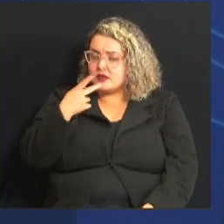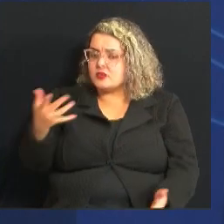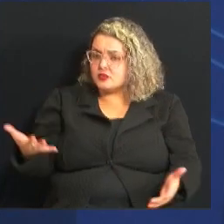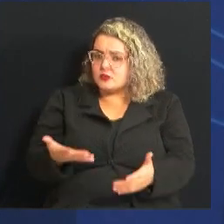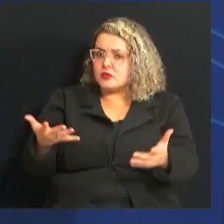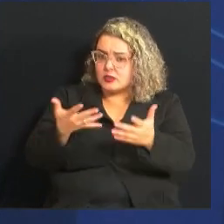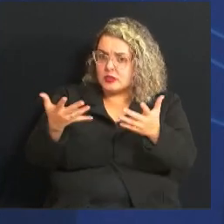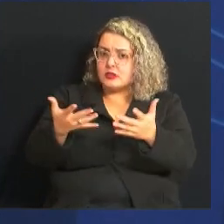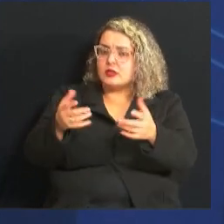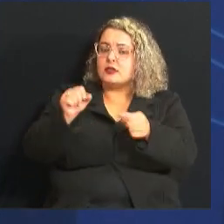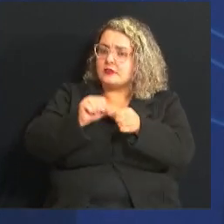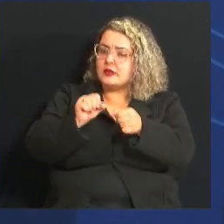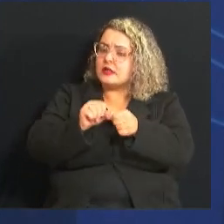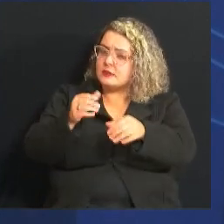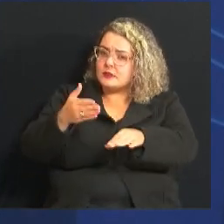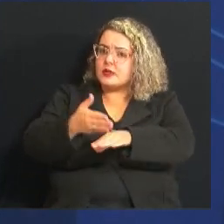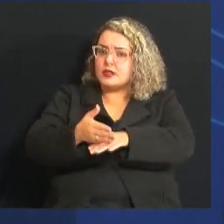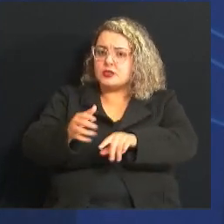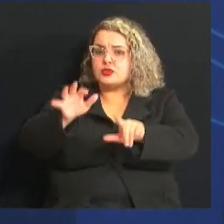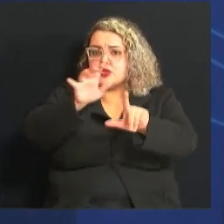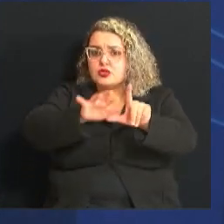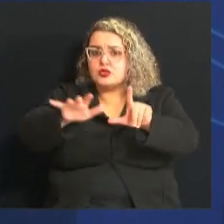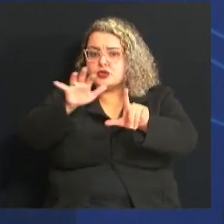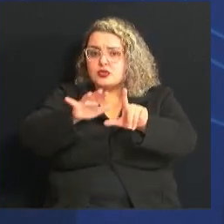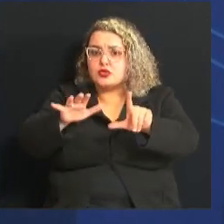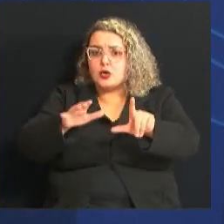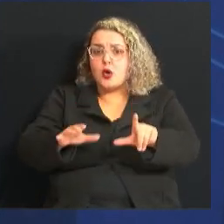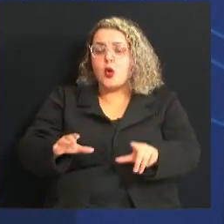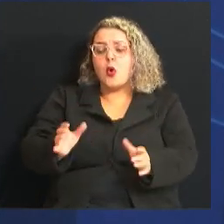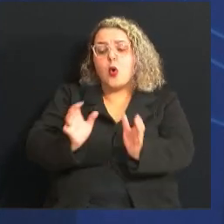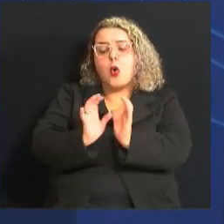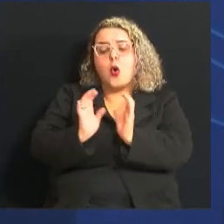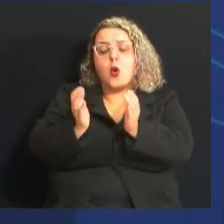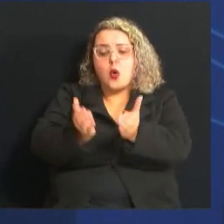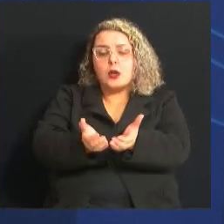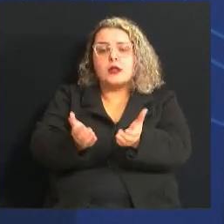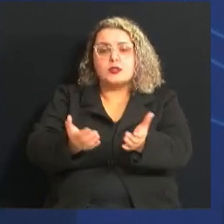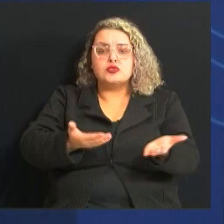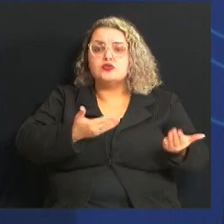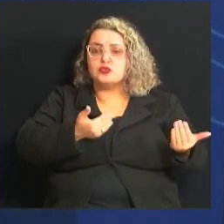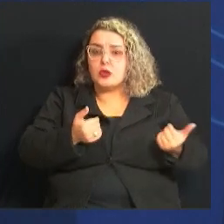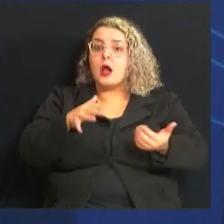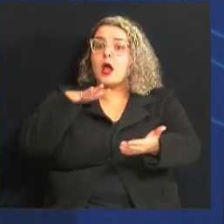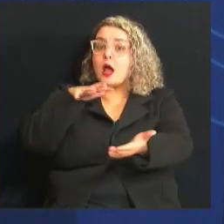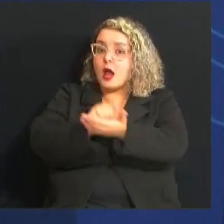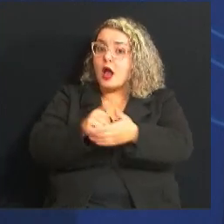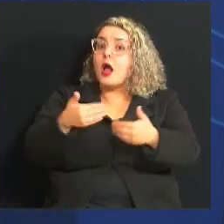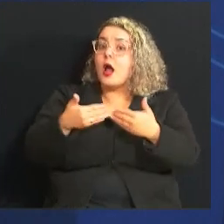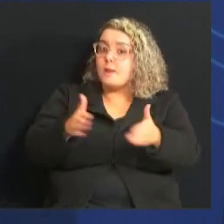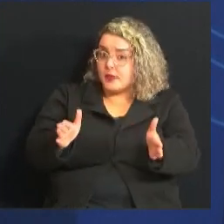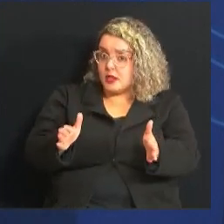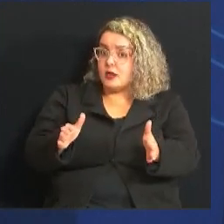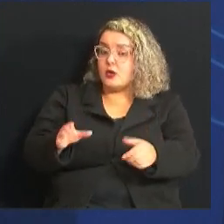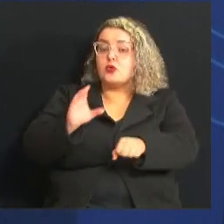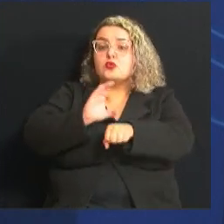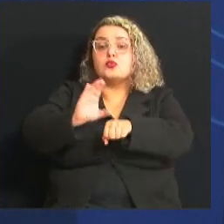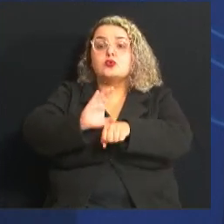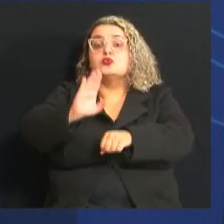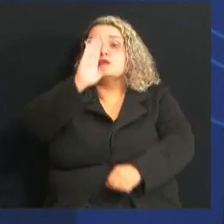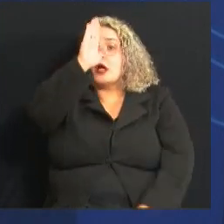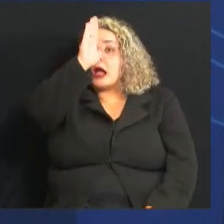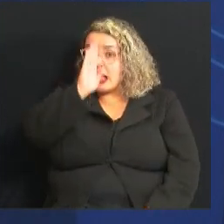que faz parte da plataforma Coletivo Jovem e está com inscrições abertas para curso